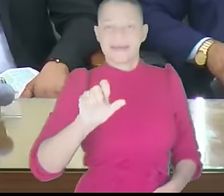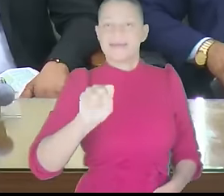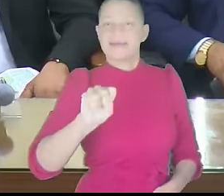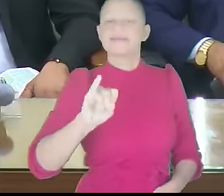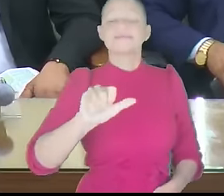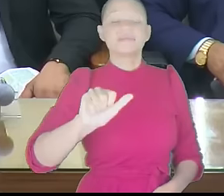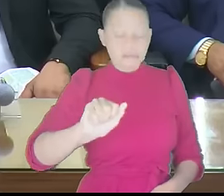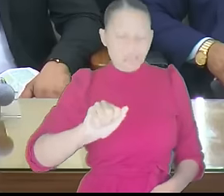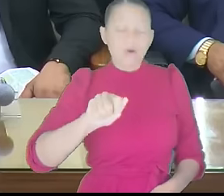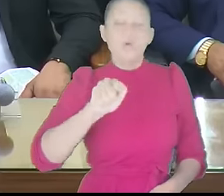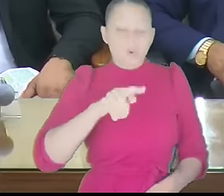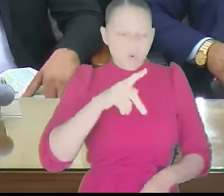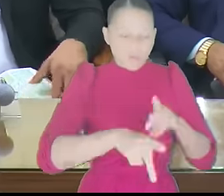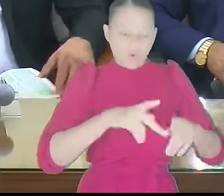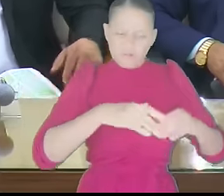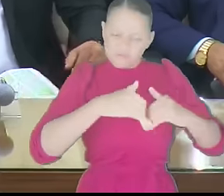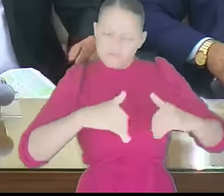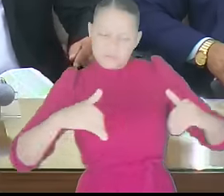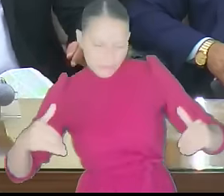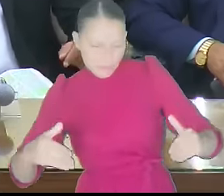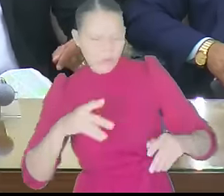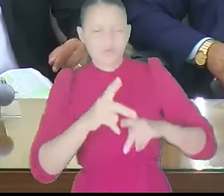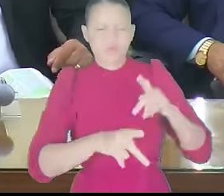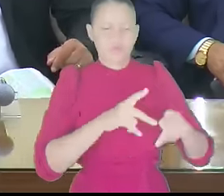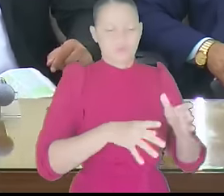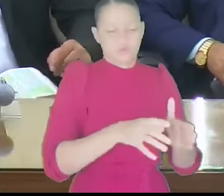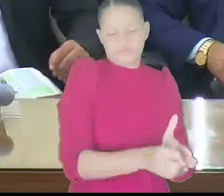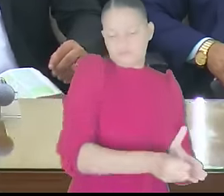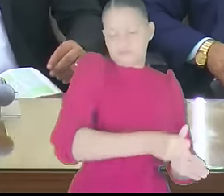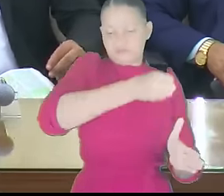um povo que foi separado, um povo que foi colocado fora.